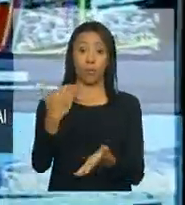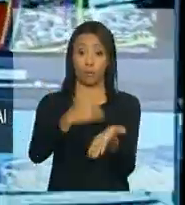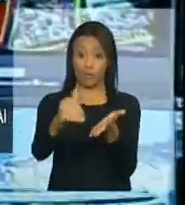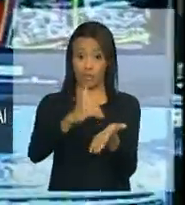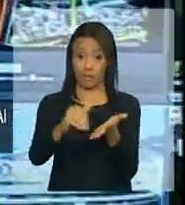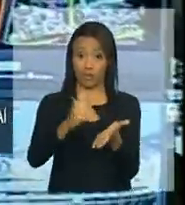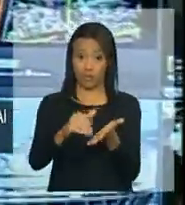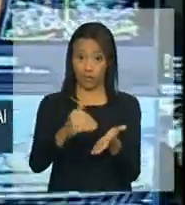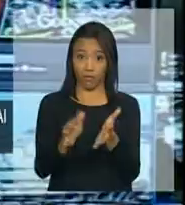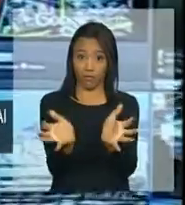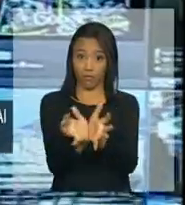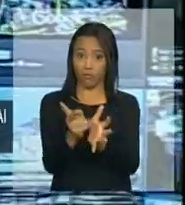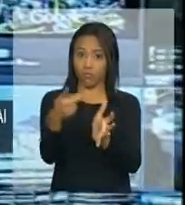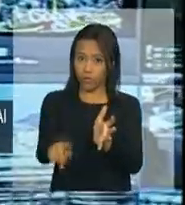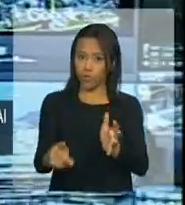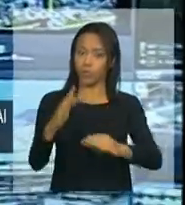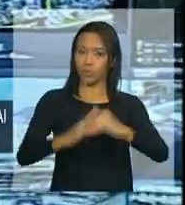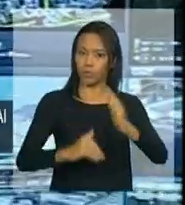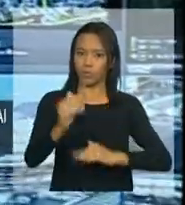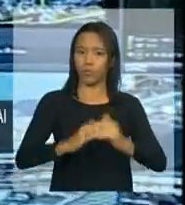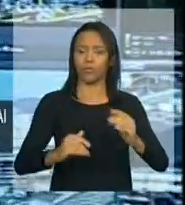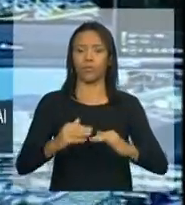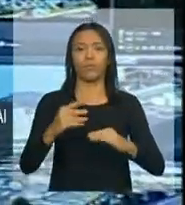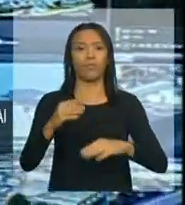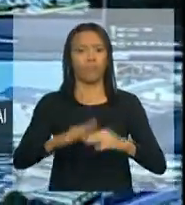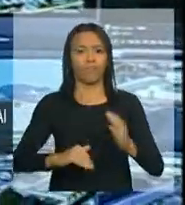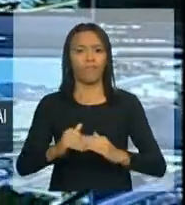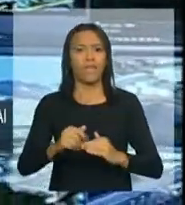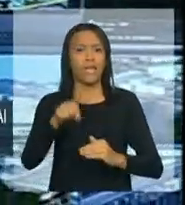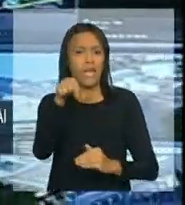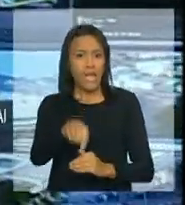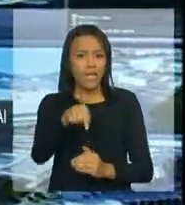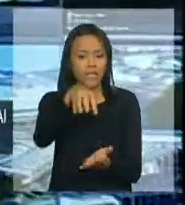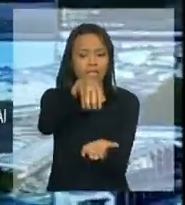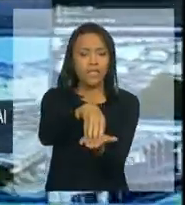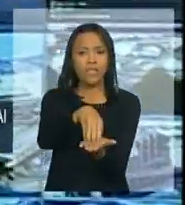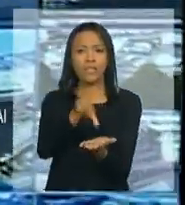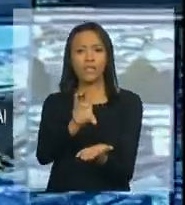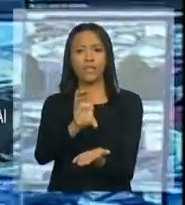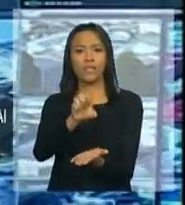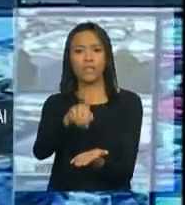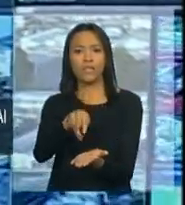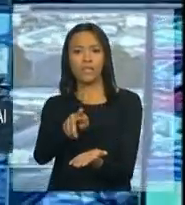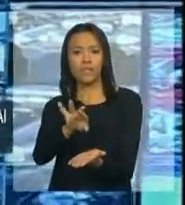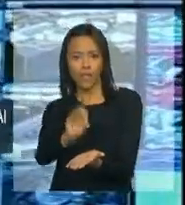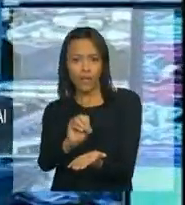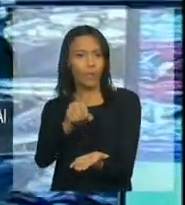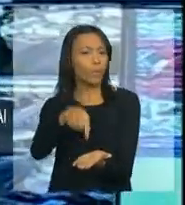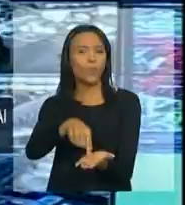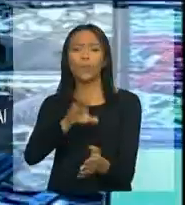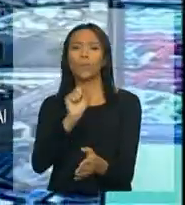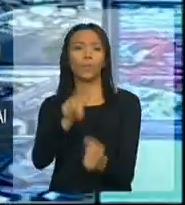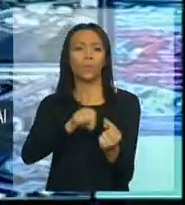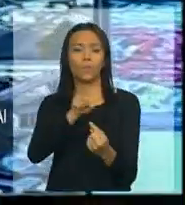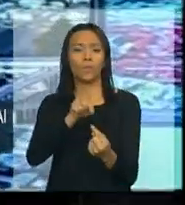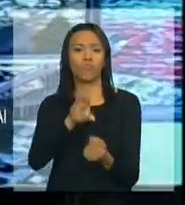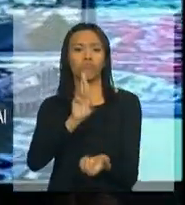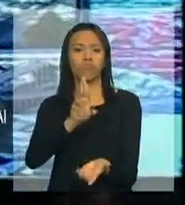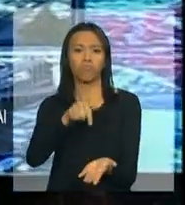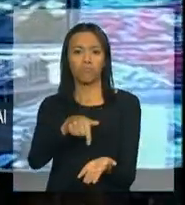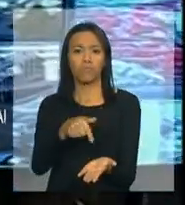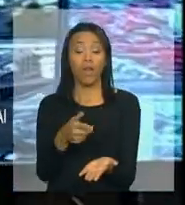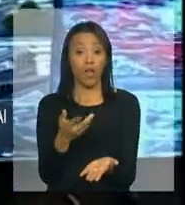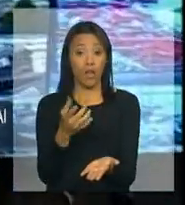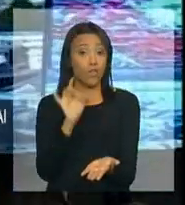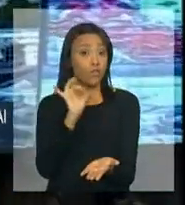equipe. E aqui esse Centro Integrado de Comando e Controle, ele tem não só